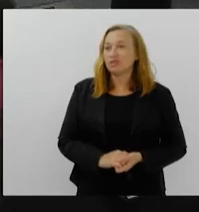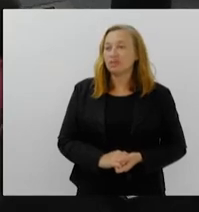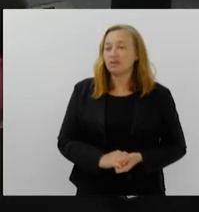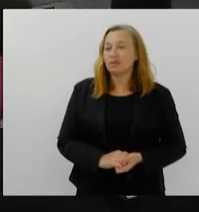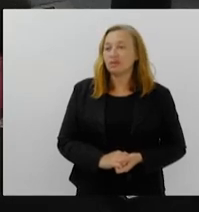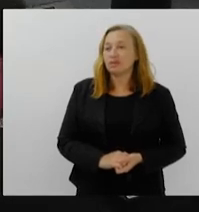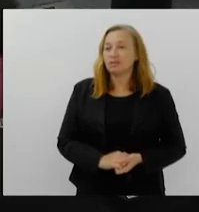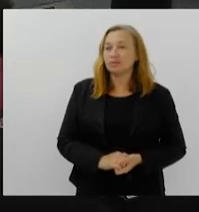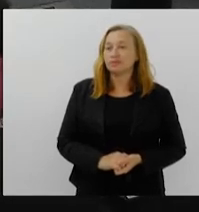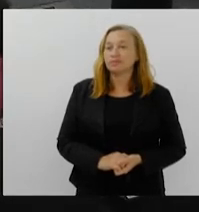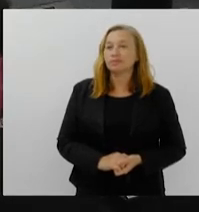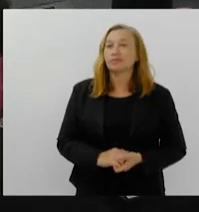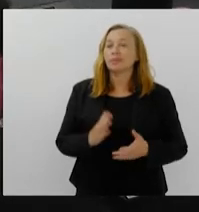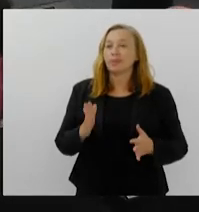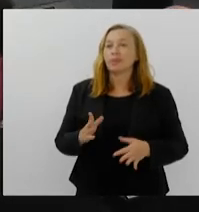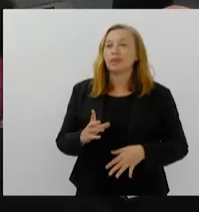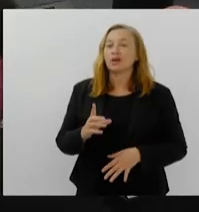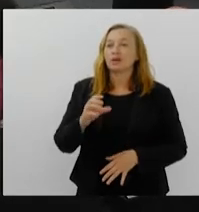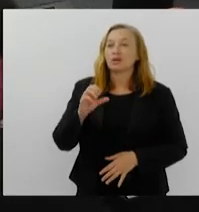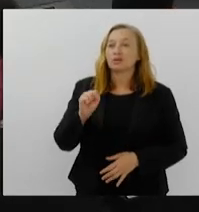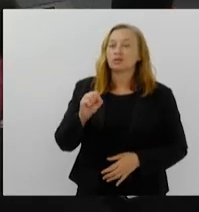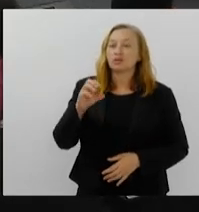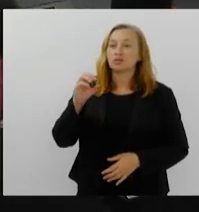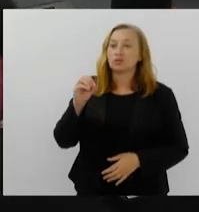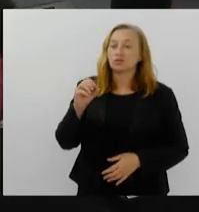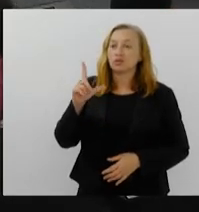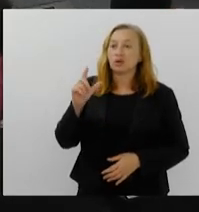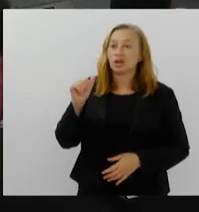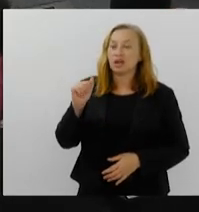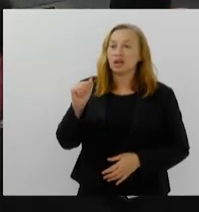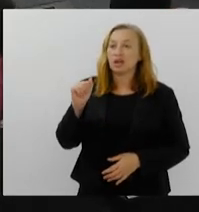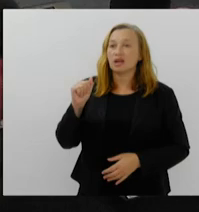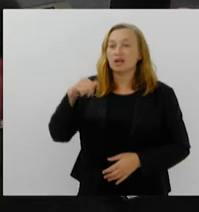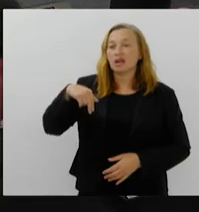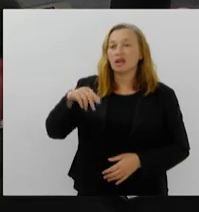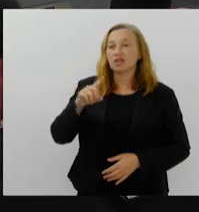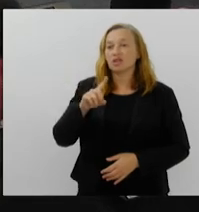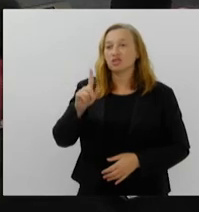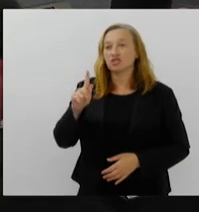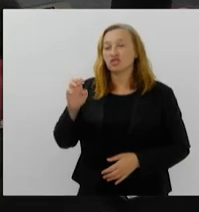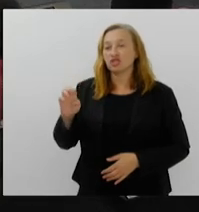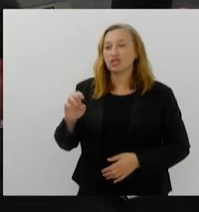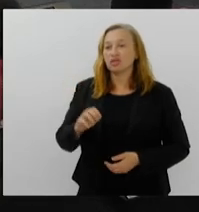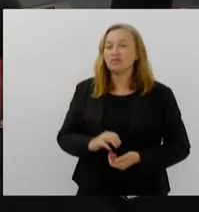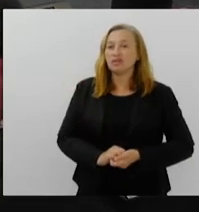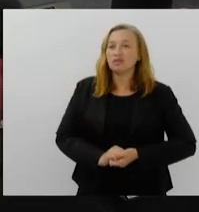Passo agora a palavra para a senhora Solange Maria Amaral da Fonseca.